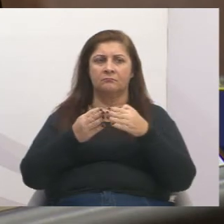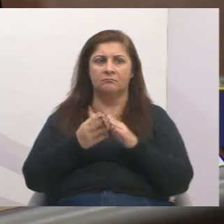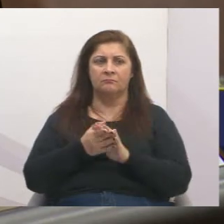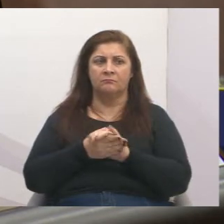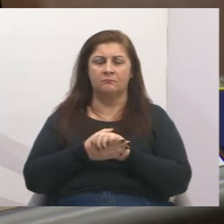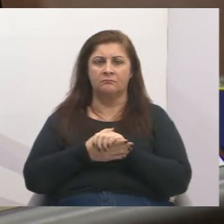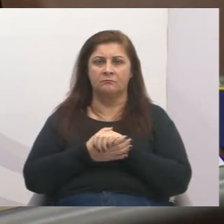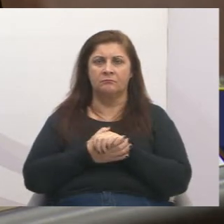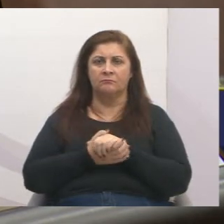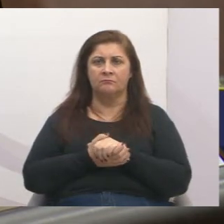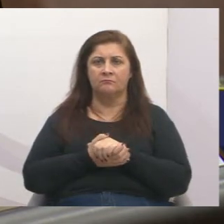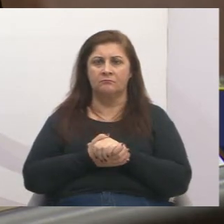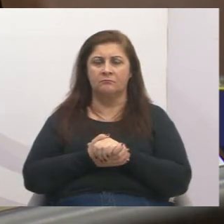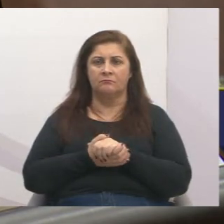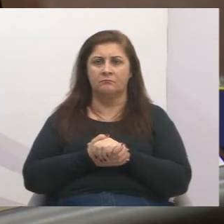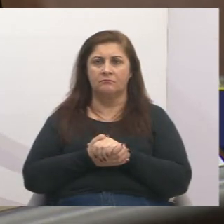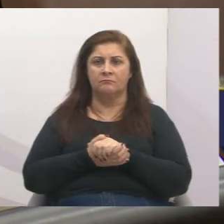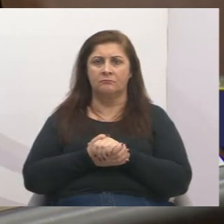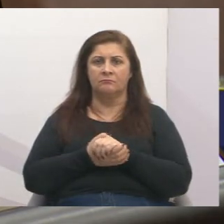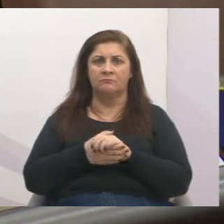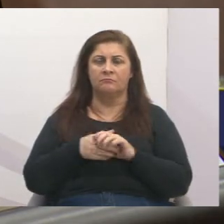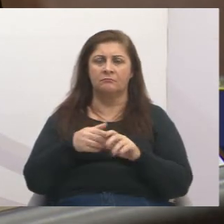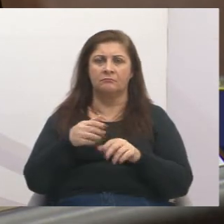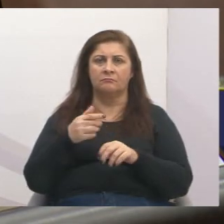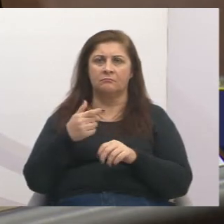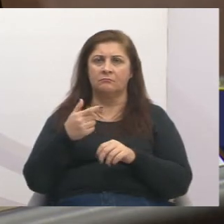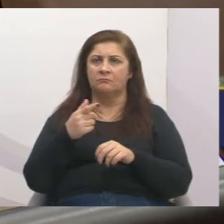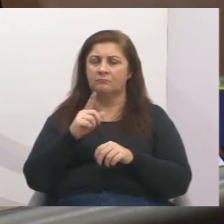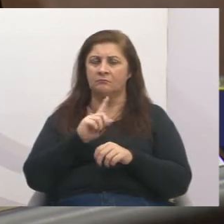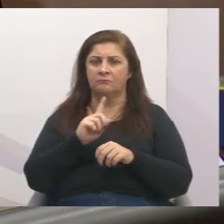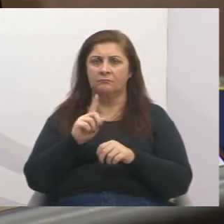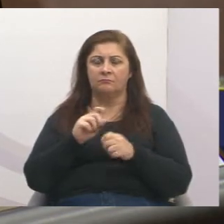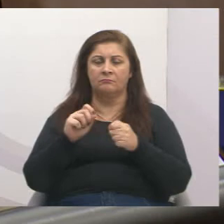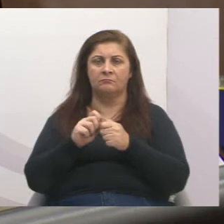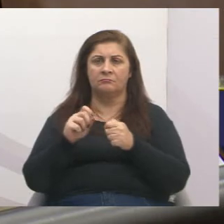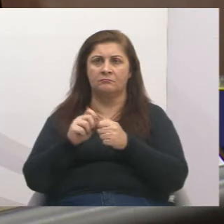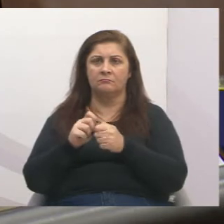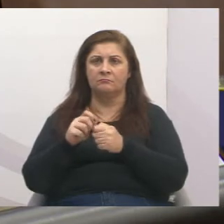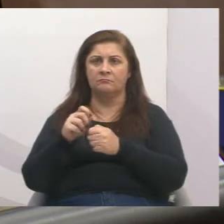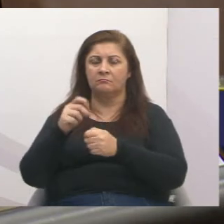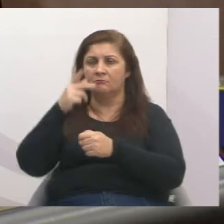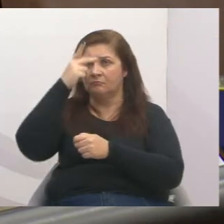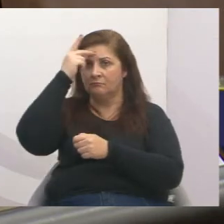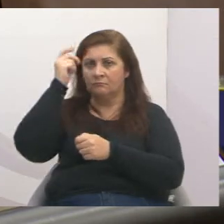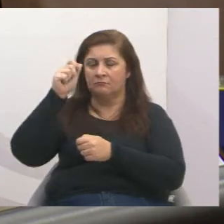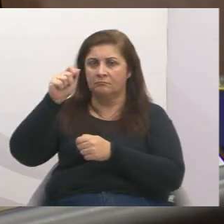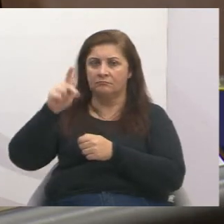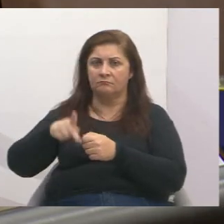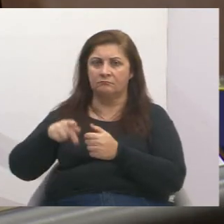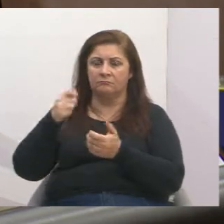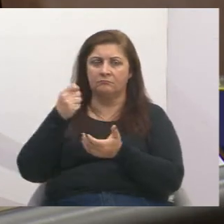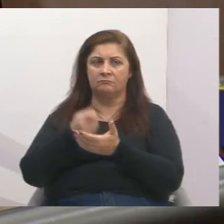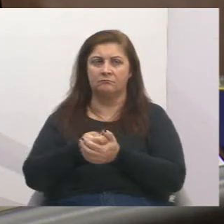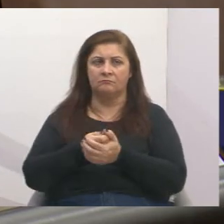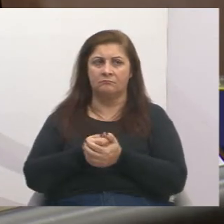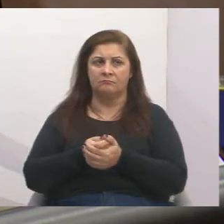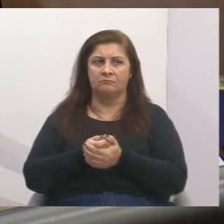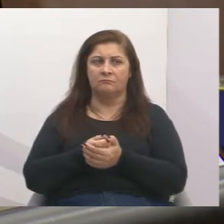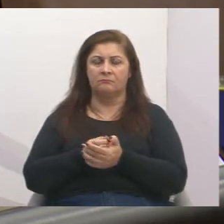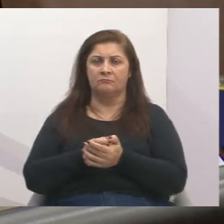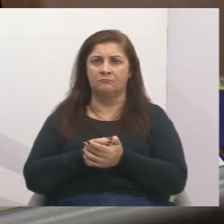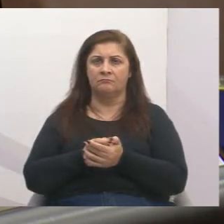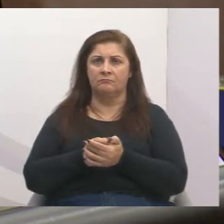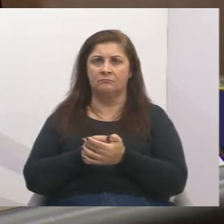Não coloquem sobre os ombros dos aposentados esta conta que não é dele. Essa conta não